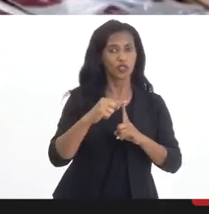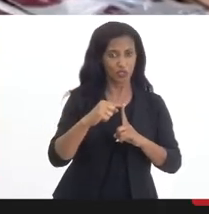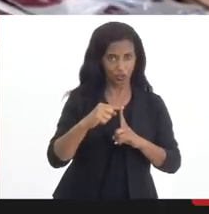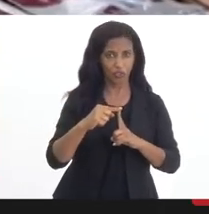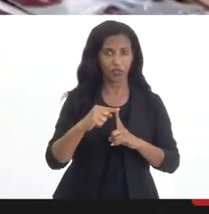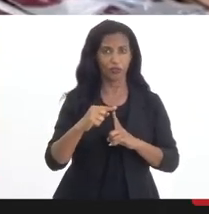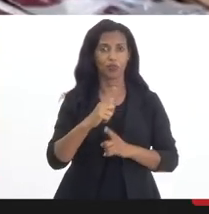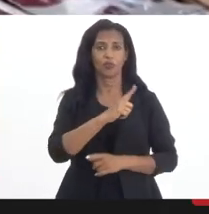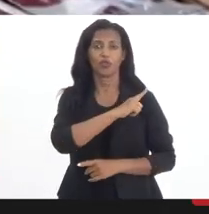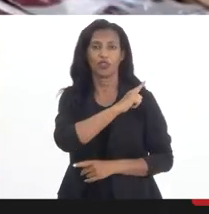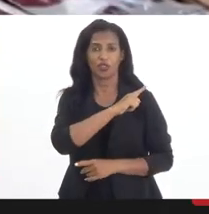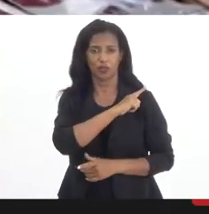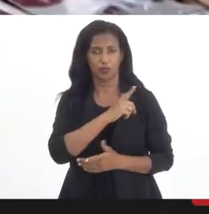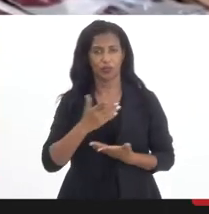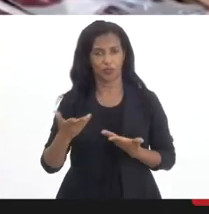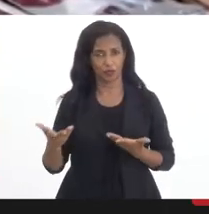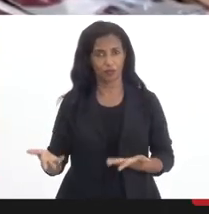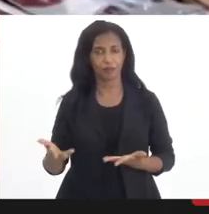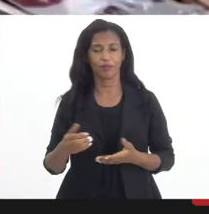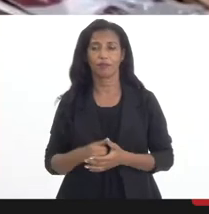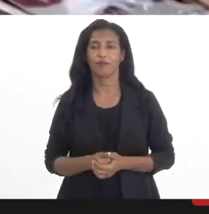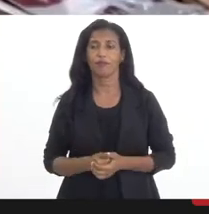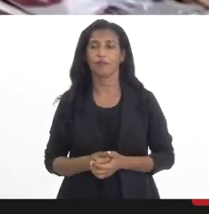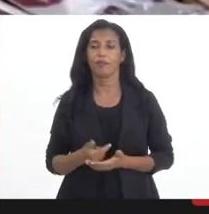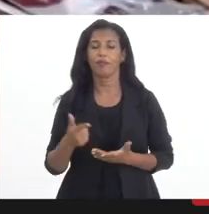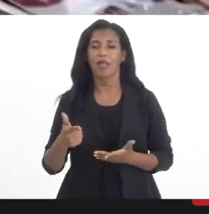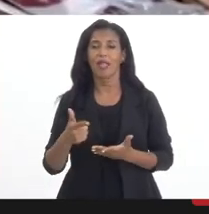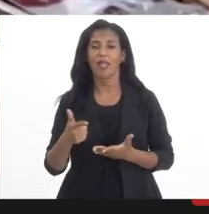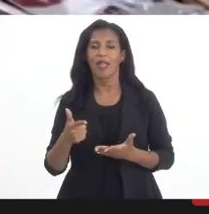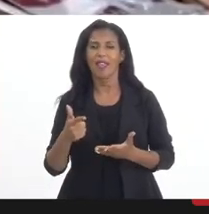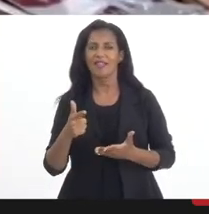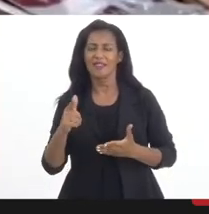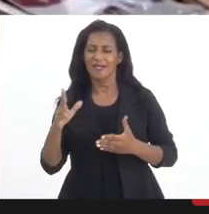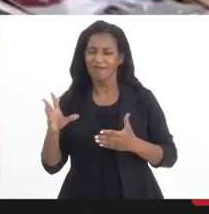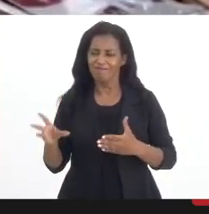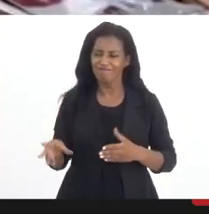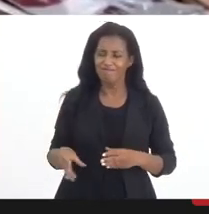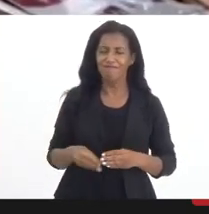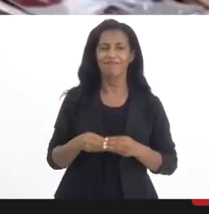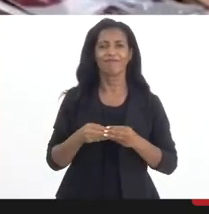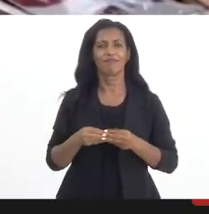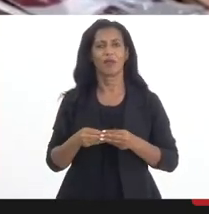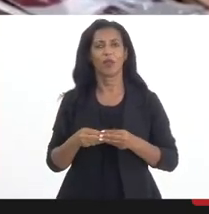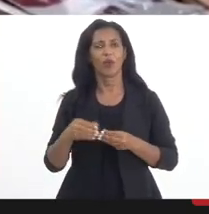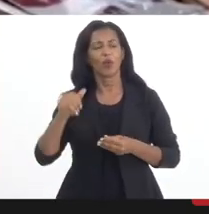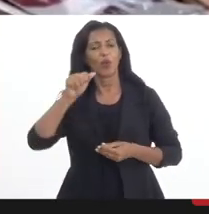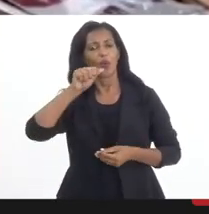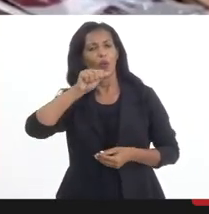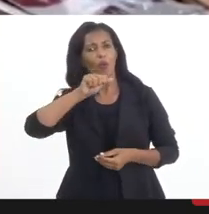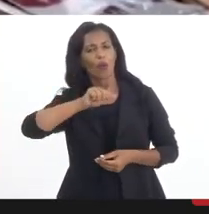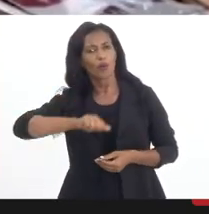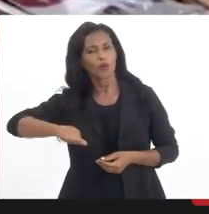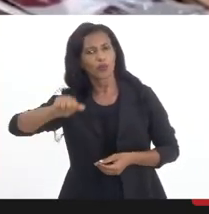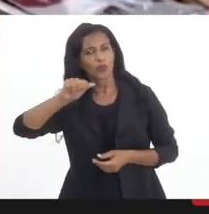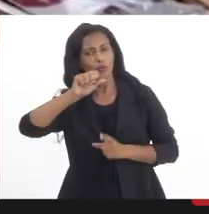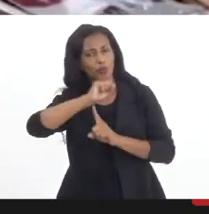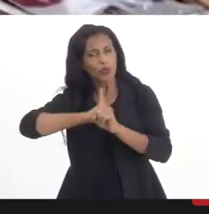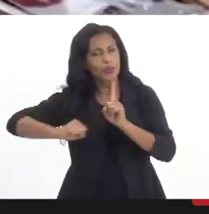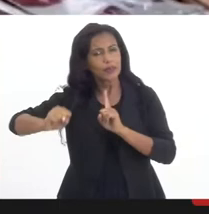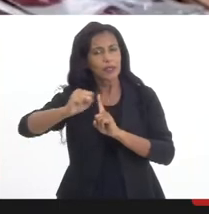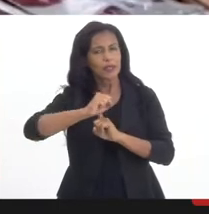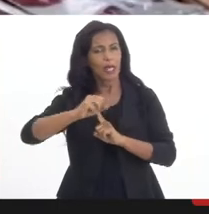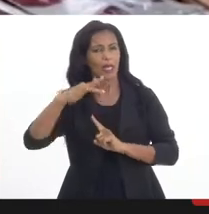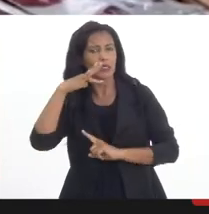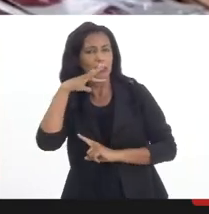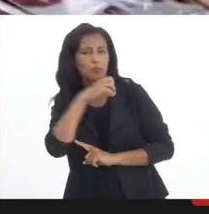objetivo do gestor das universidades. É essa integração com a sociedade que a cerca, essa